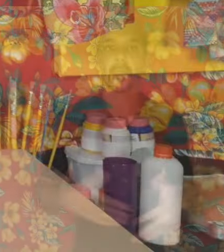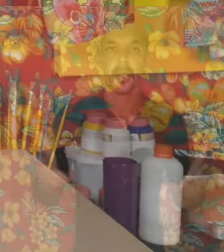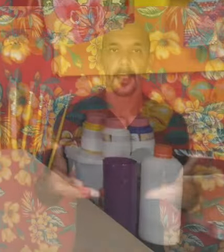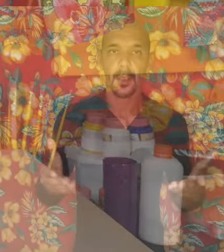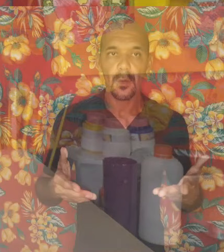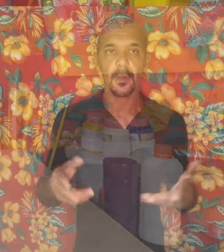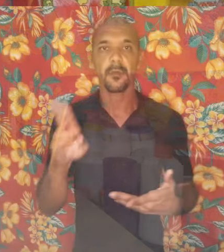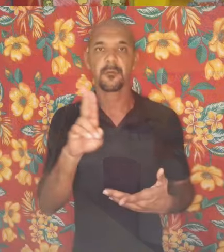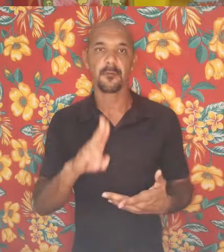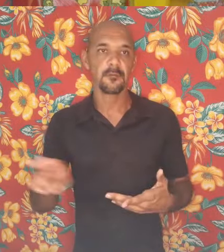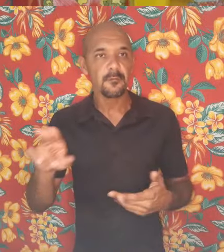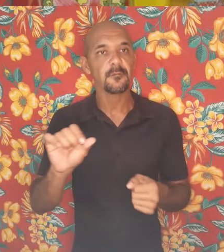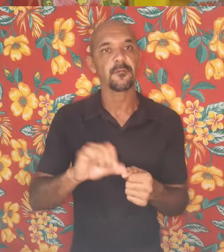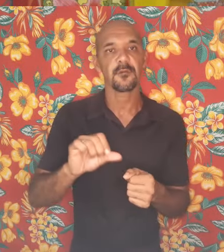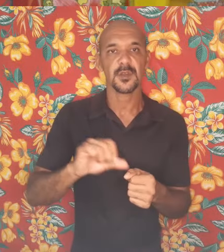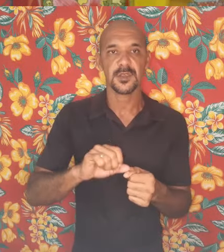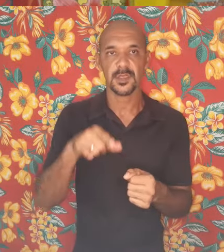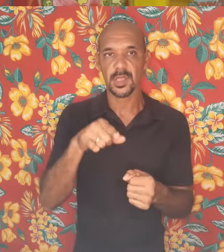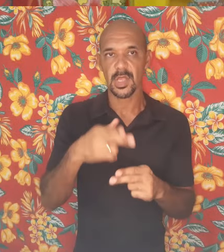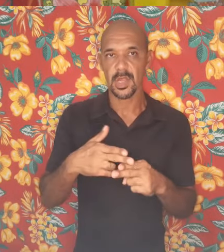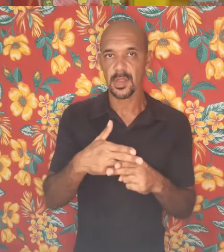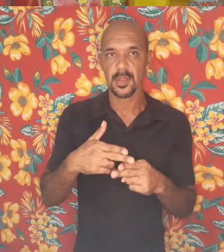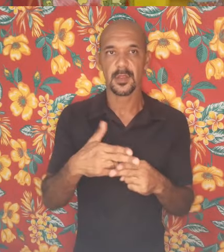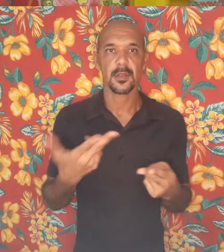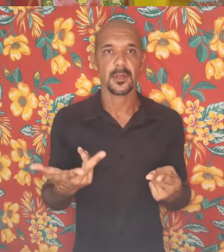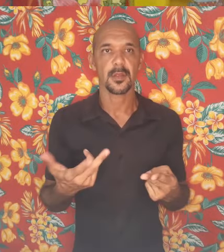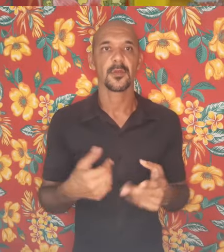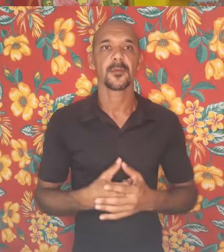Agora eu vou fazer um corte neste sentido,